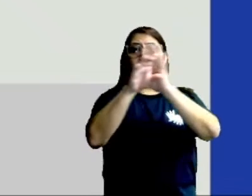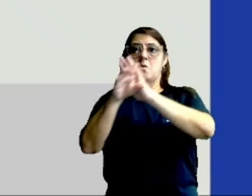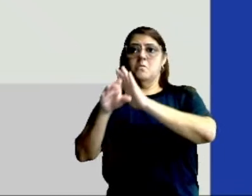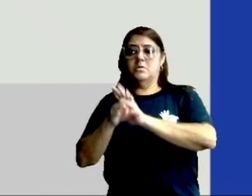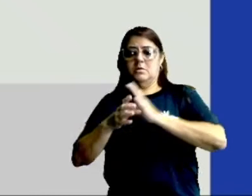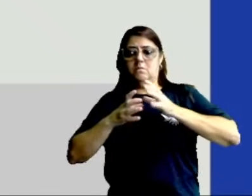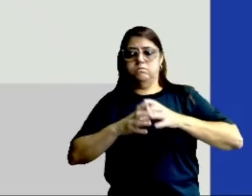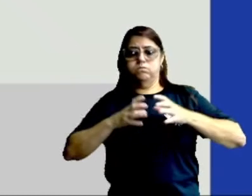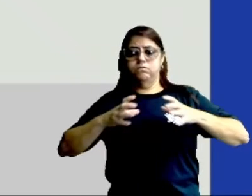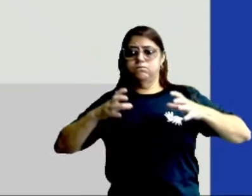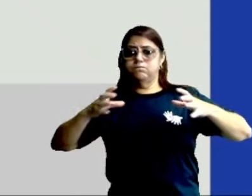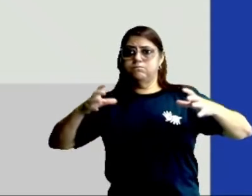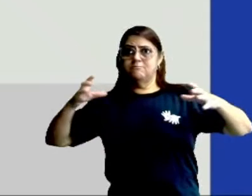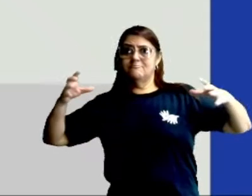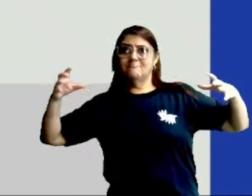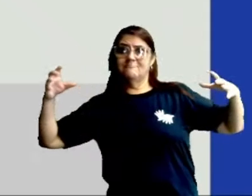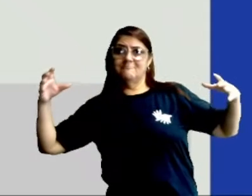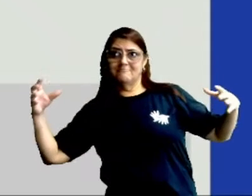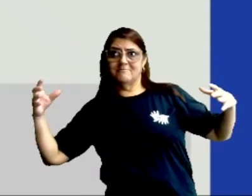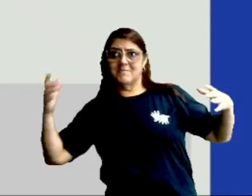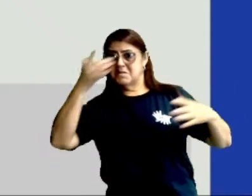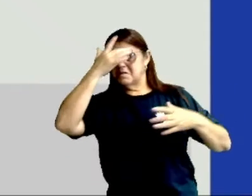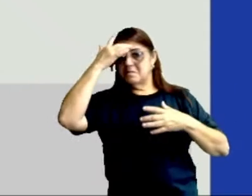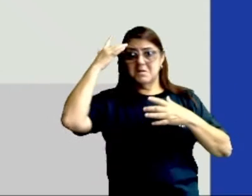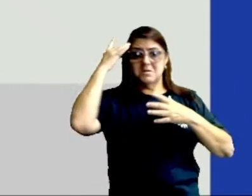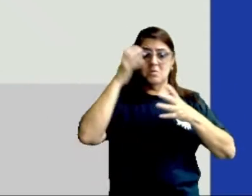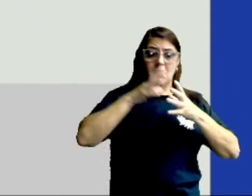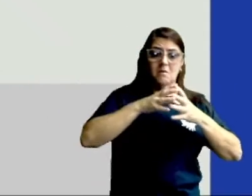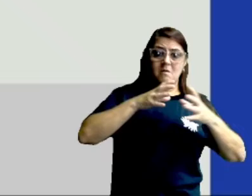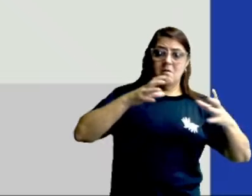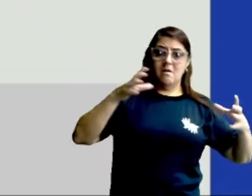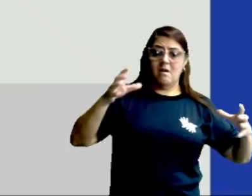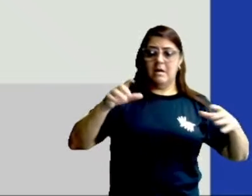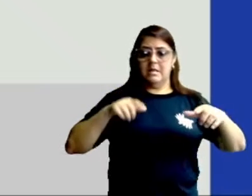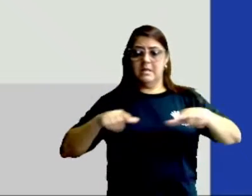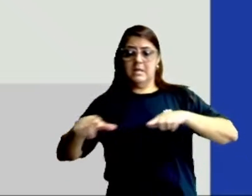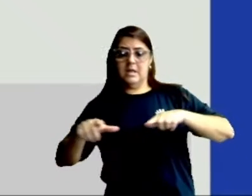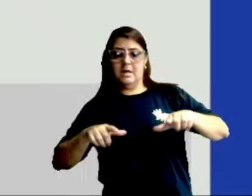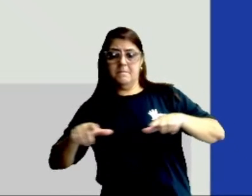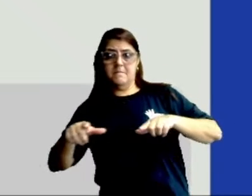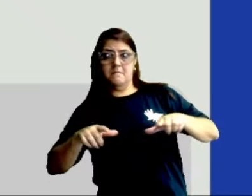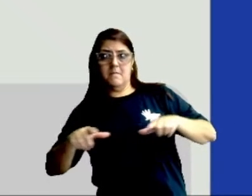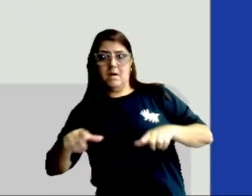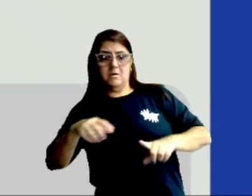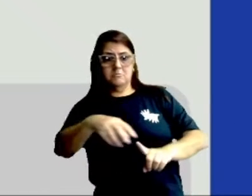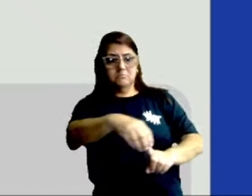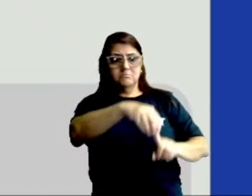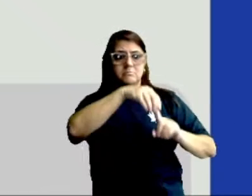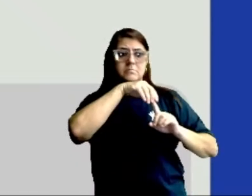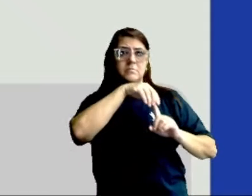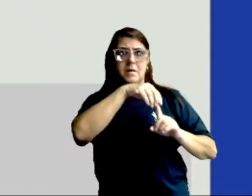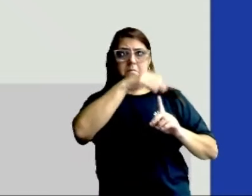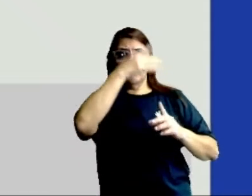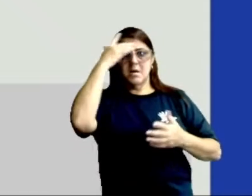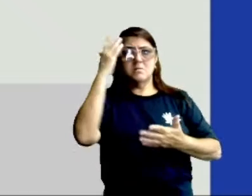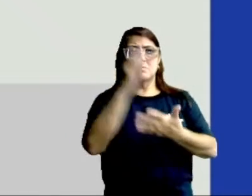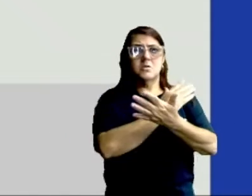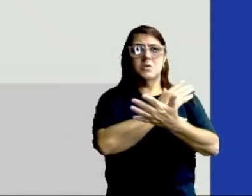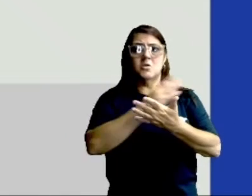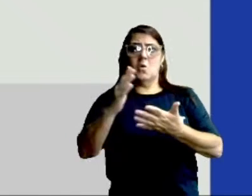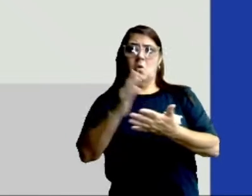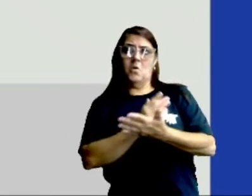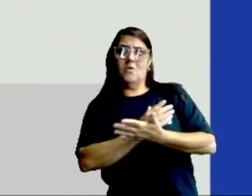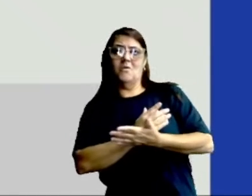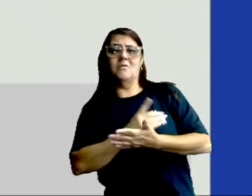elas foram crescendo e quando elas foram crescendo foram surgindo trabalhos específicos e algumas pessoas elas foram que tendo